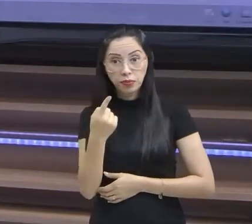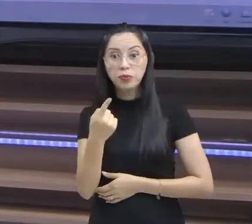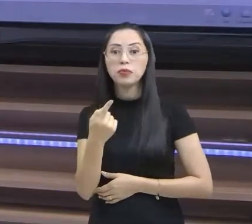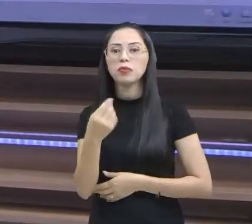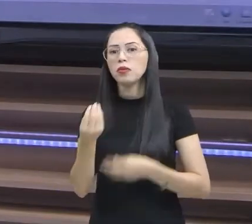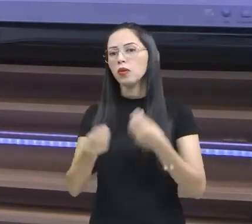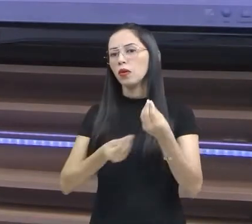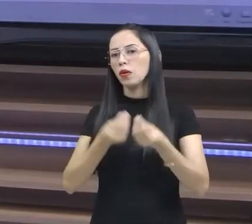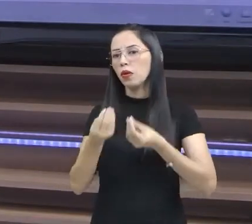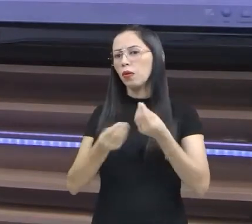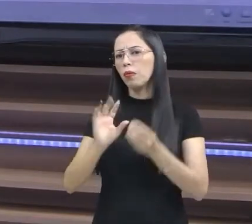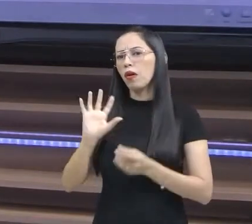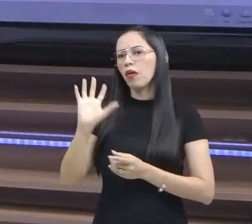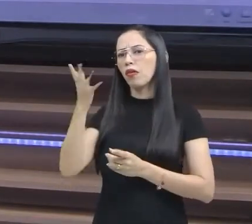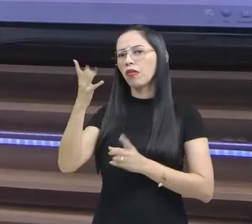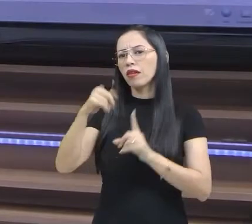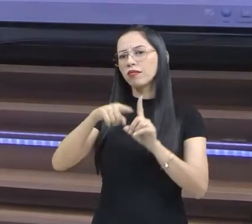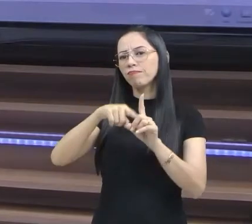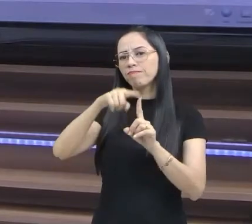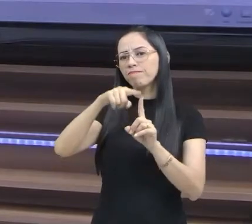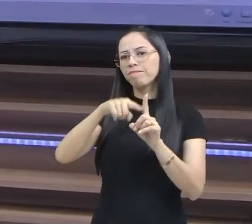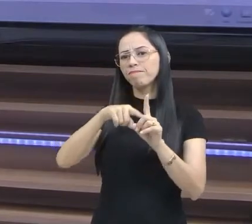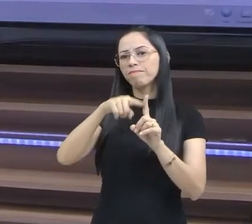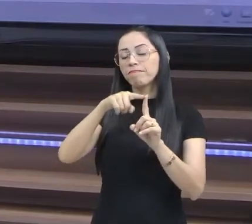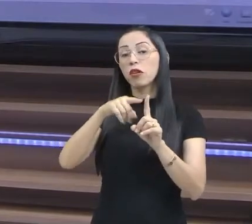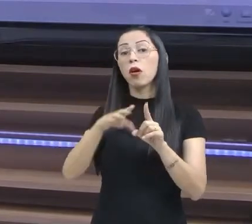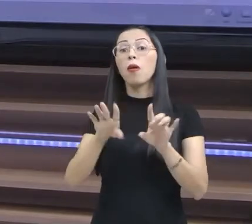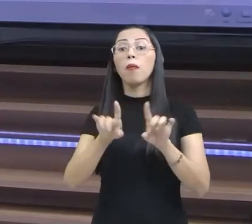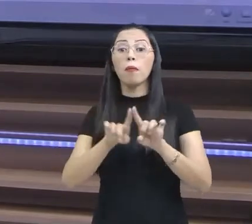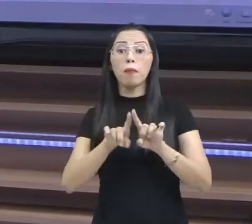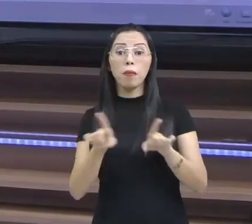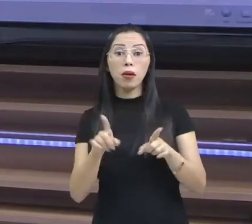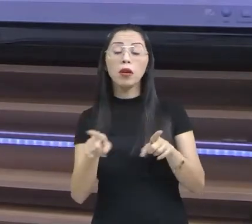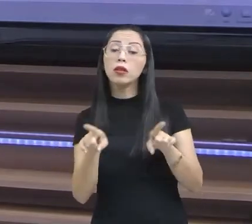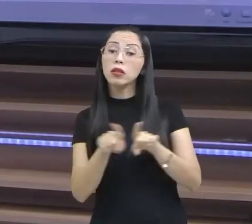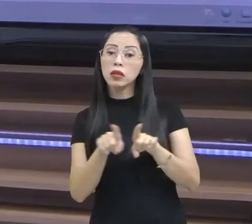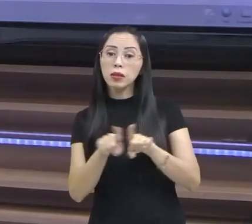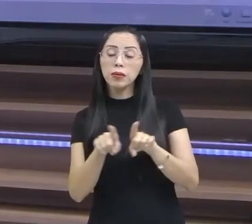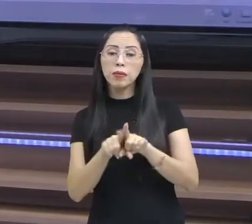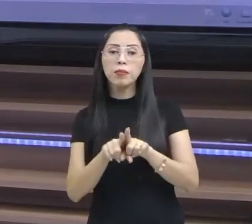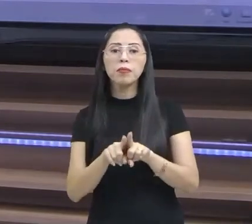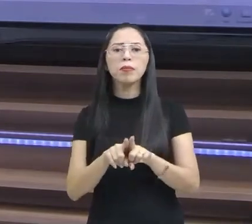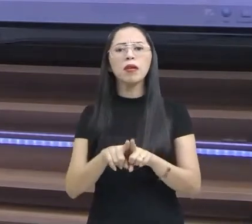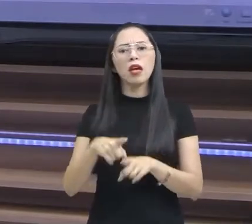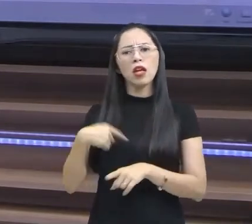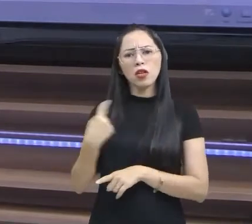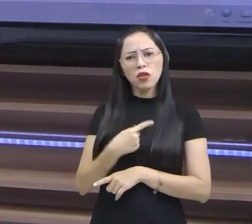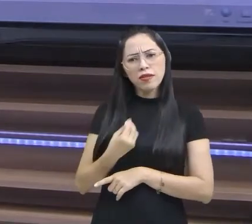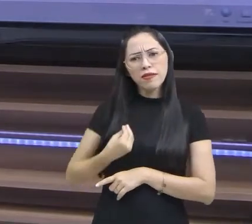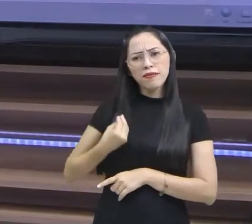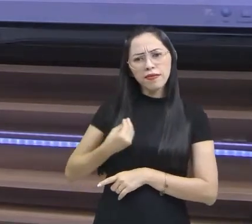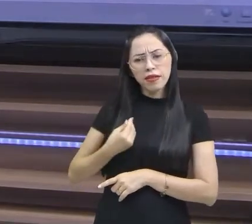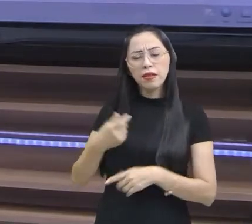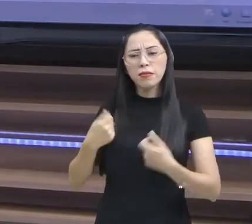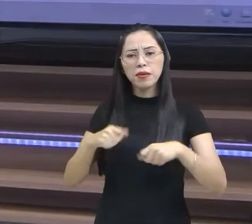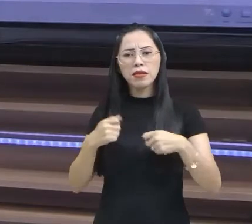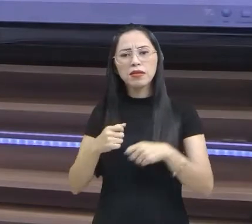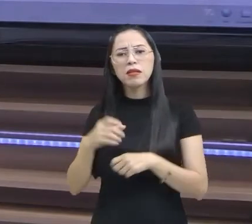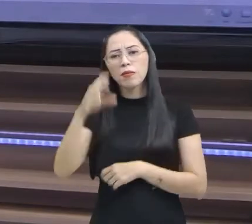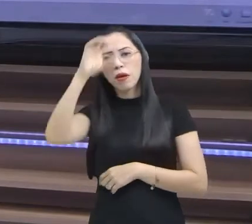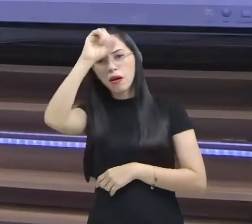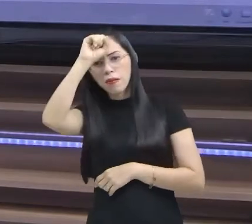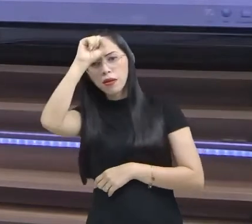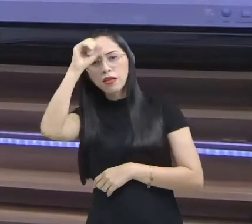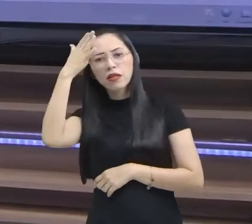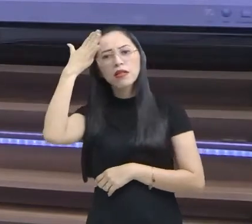tempo. Mas no nosso dia a dia nós também temos que trabalhar com a questão do tempo. Como assim o tempo, professor? Bom, nós temos que trabalhar com as